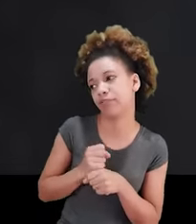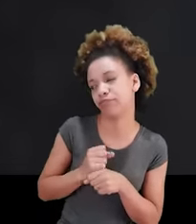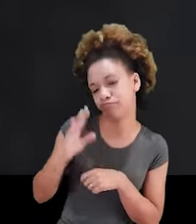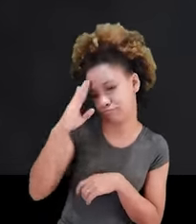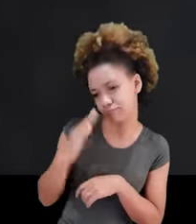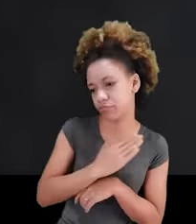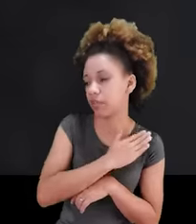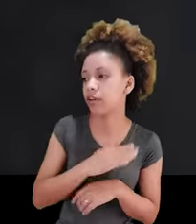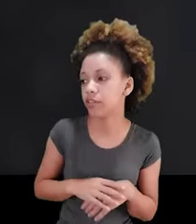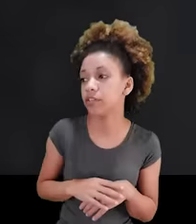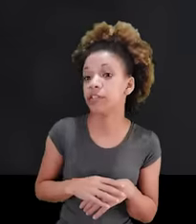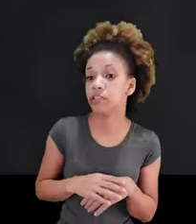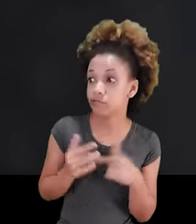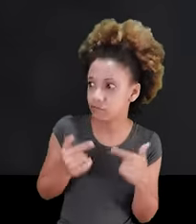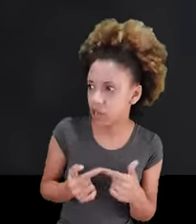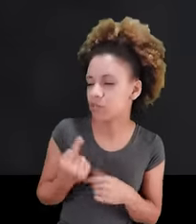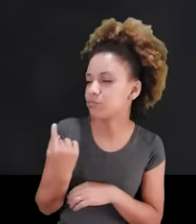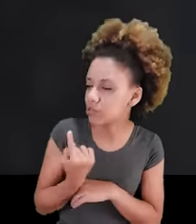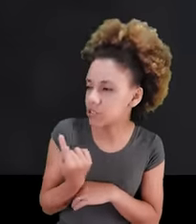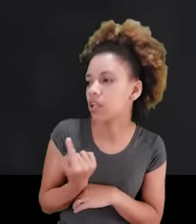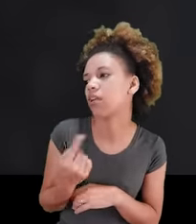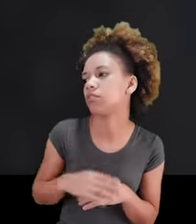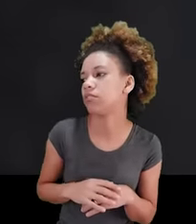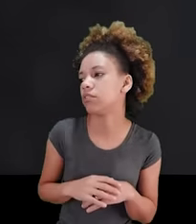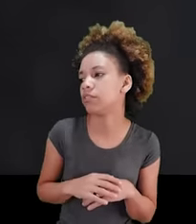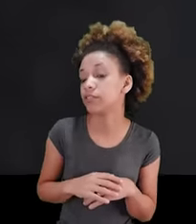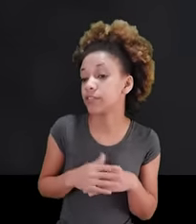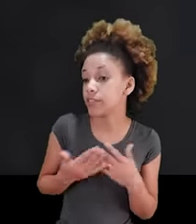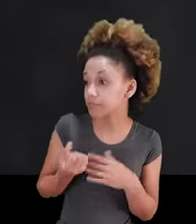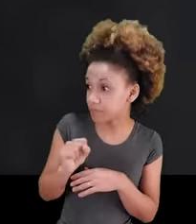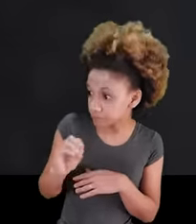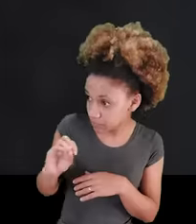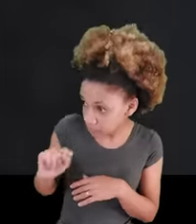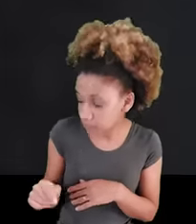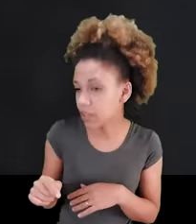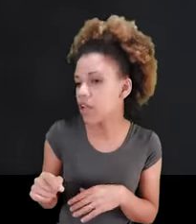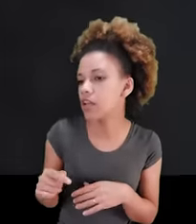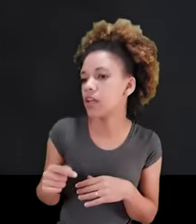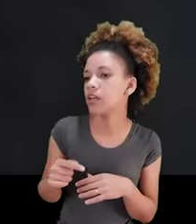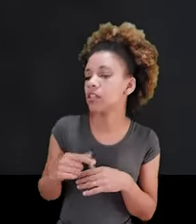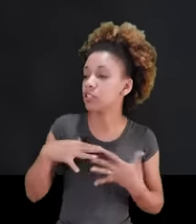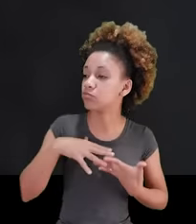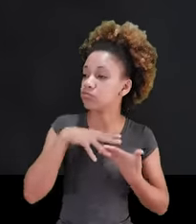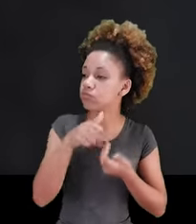fechado, orgulhosamente sós. E de repente abriu e nós começámos a ver o mundo